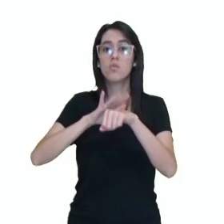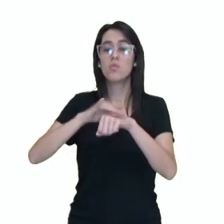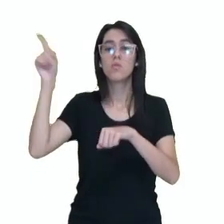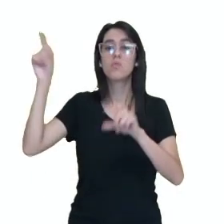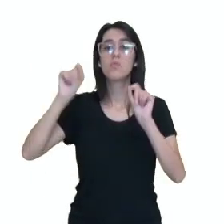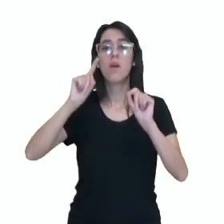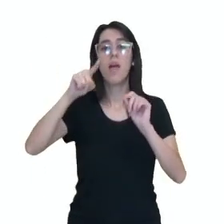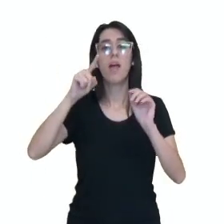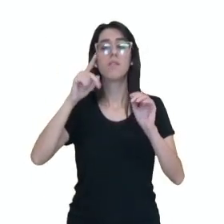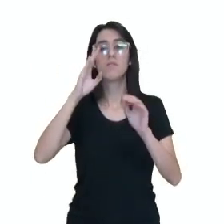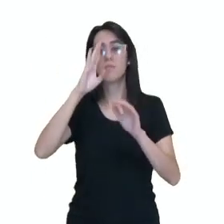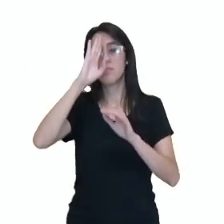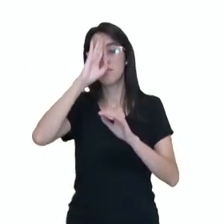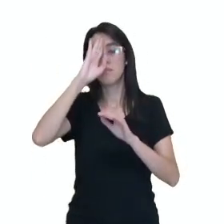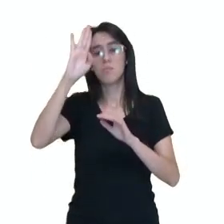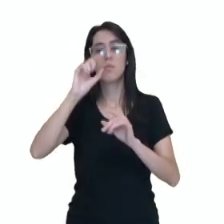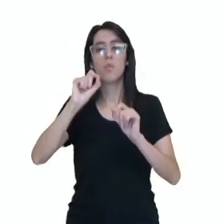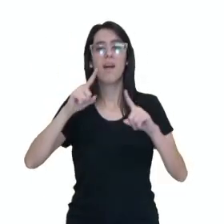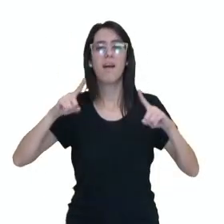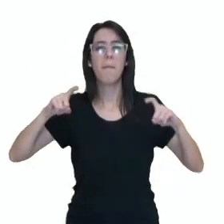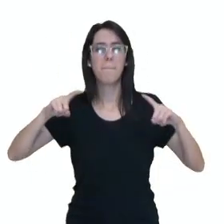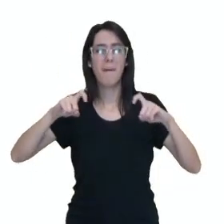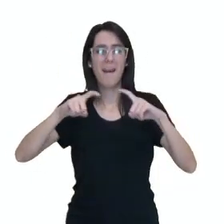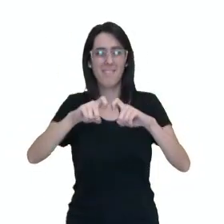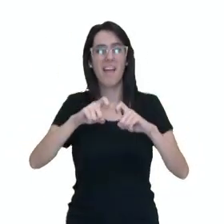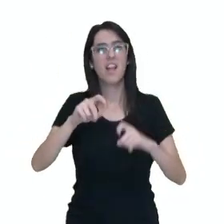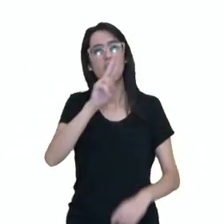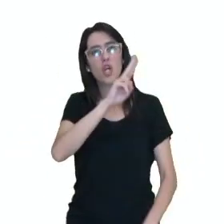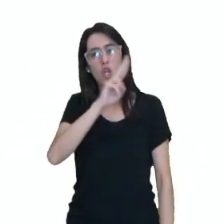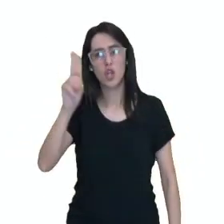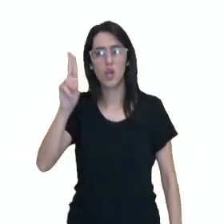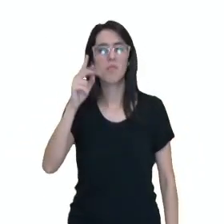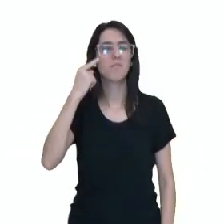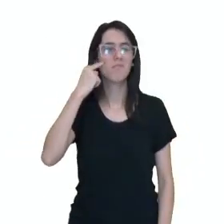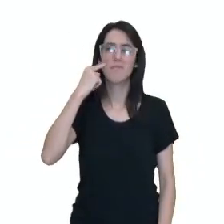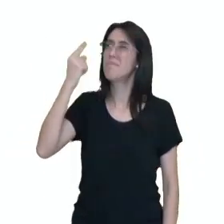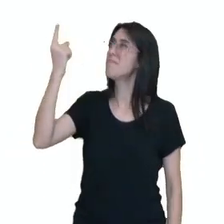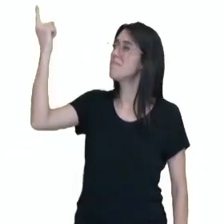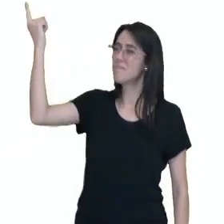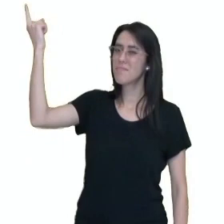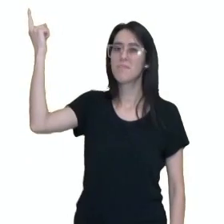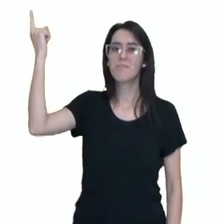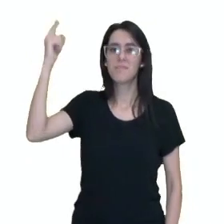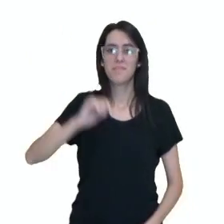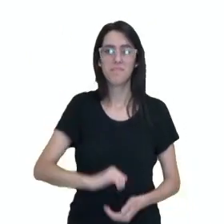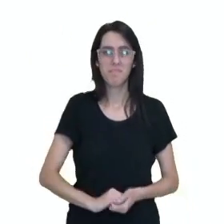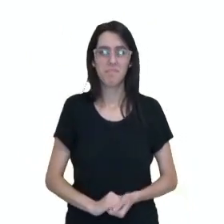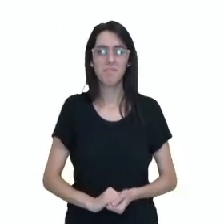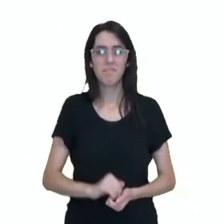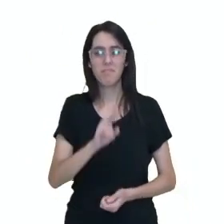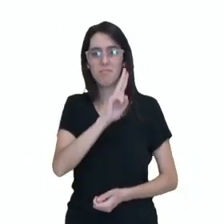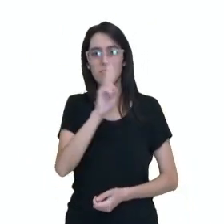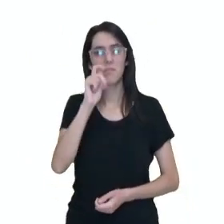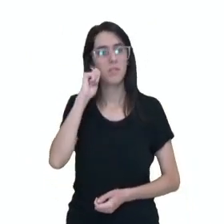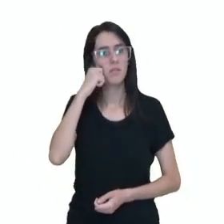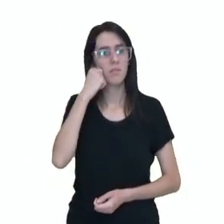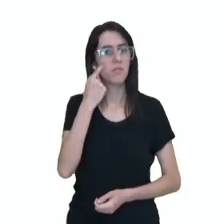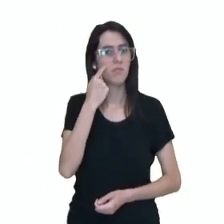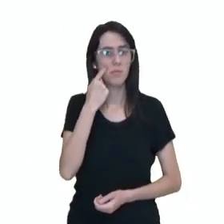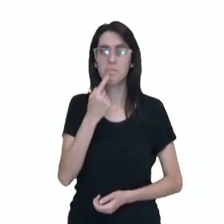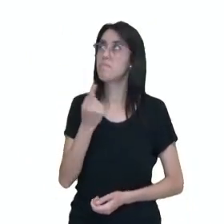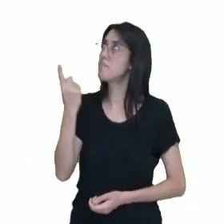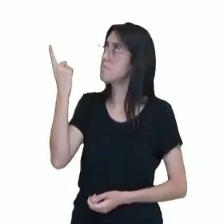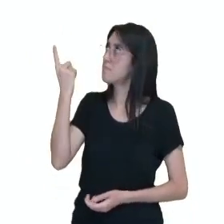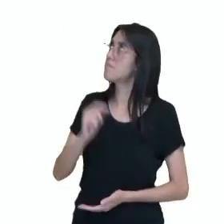por bactérias, né, do gênero Brucella canis, né, do gênero Brucella. A gente tem as espécies Brucella canis e Brucella